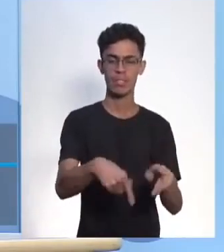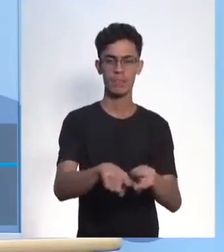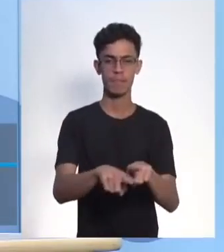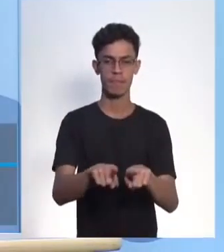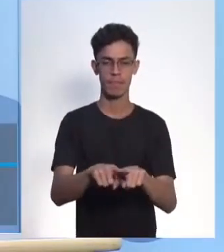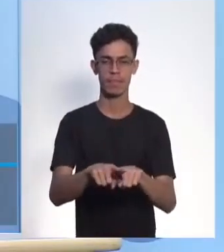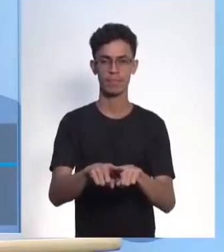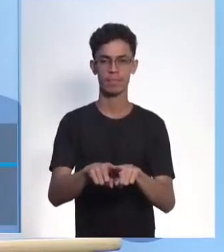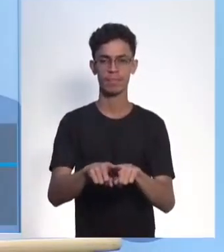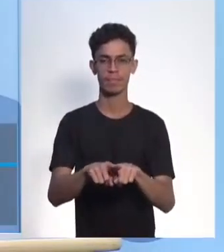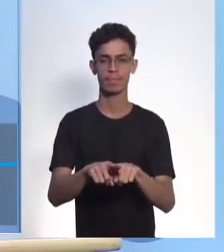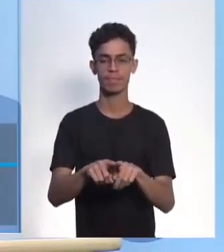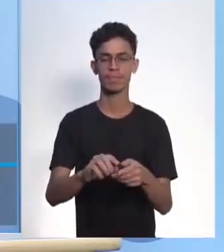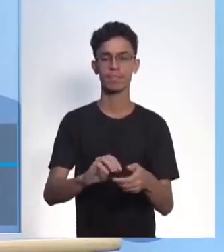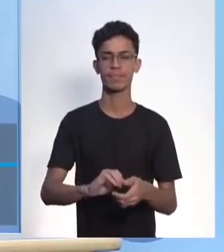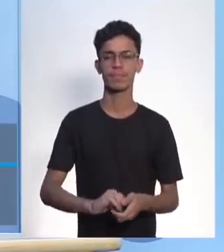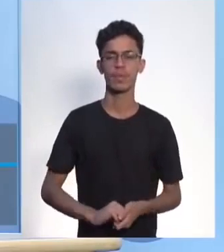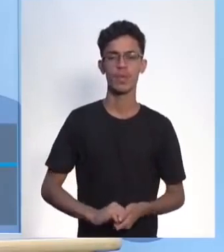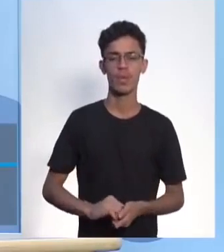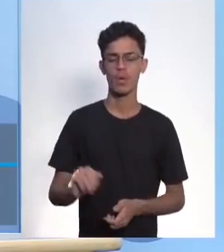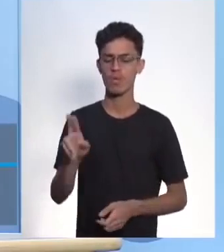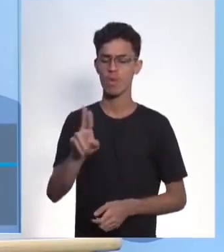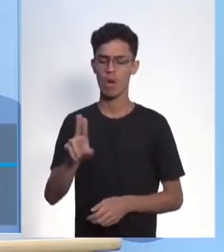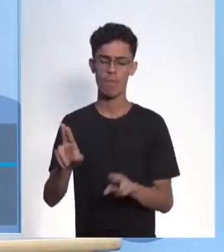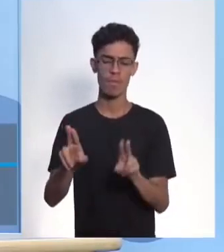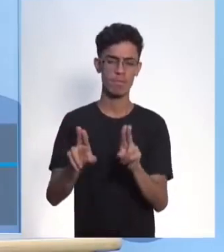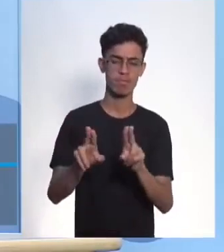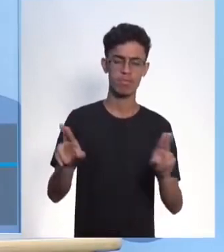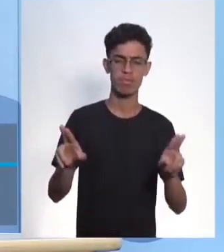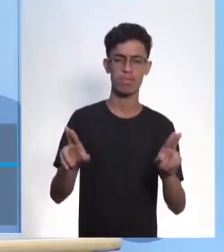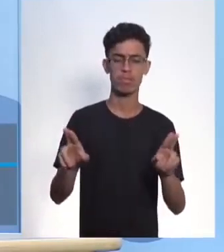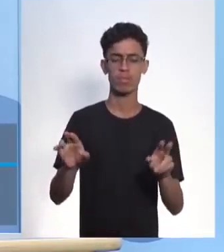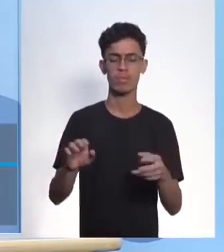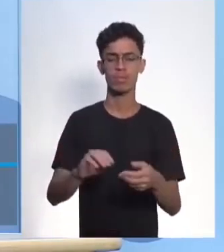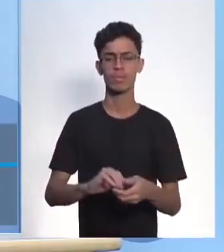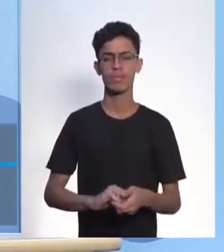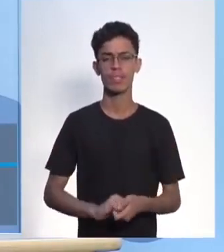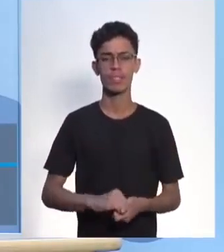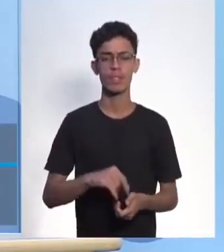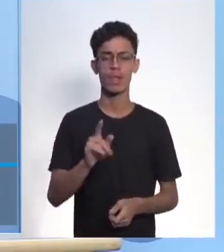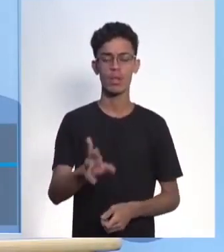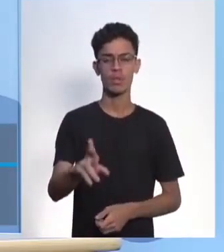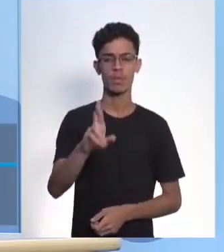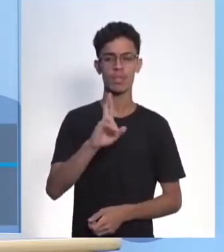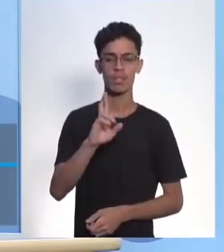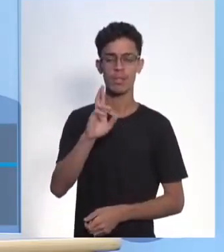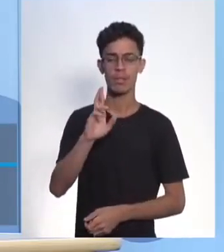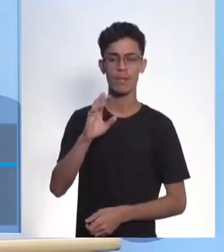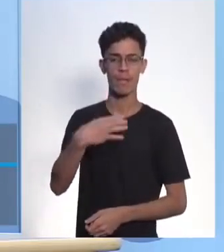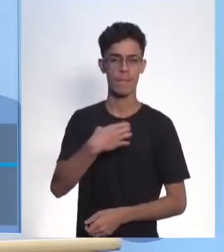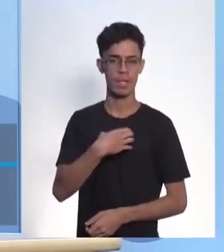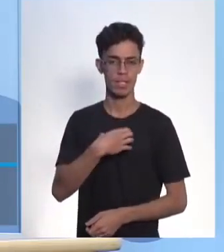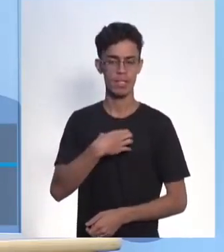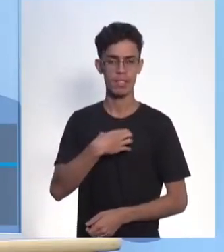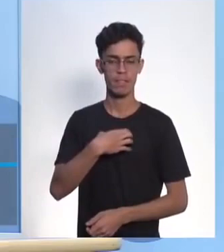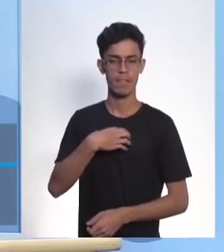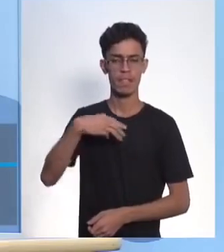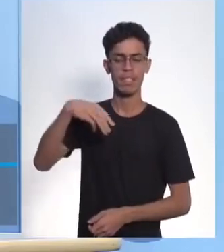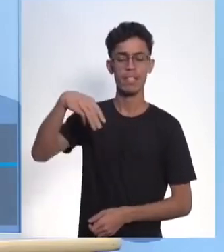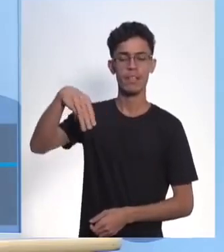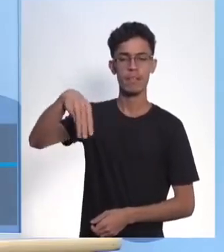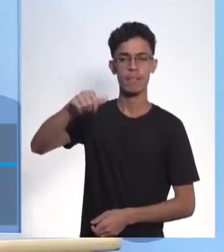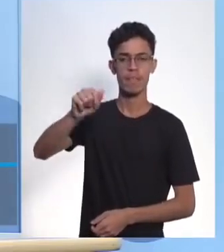Arno Hauser de Ilha Solteira, e da escola Melita de Piracicaba falaram Bahia e Maranhão. Está